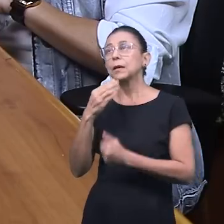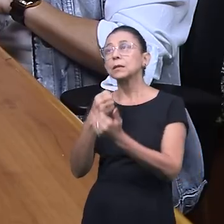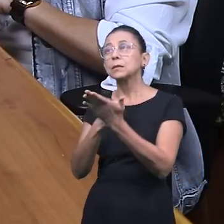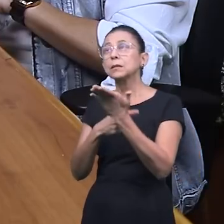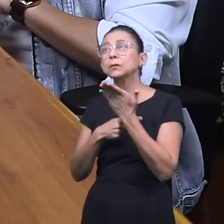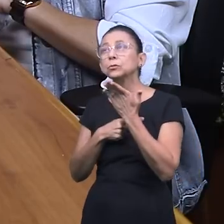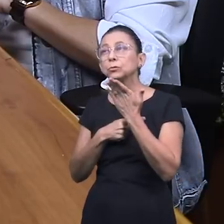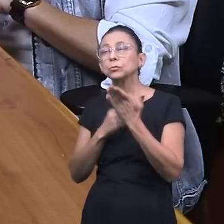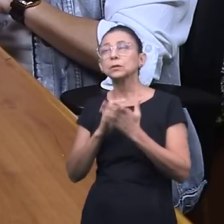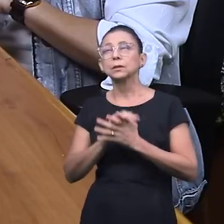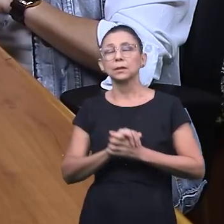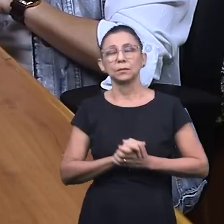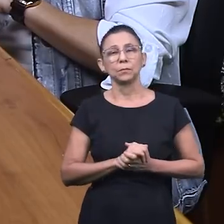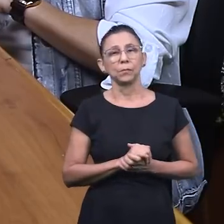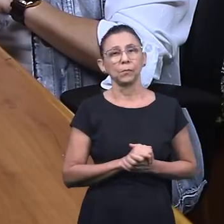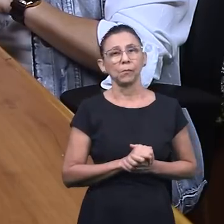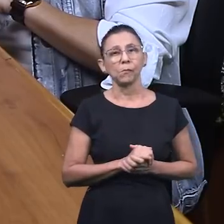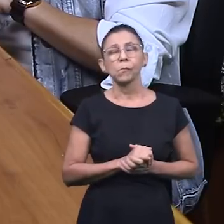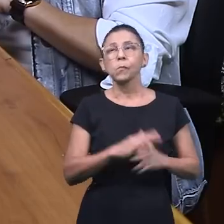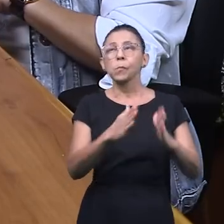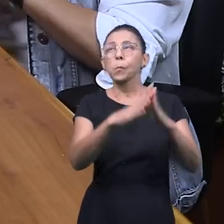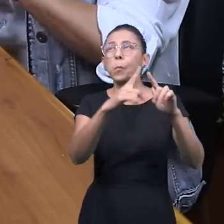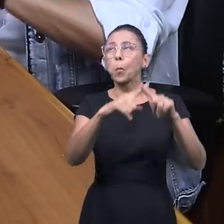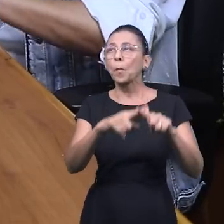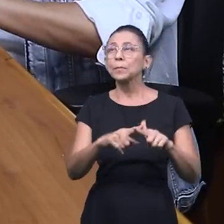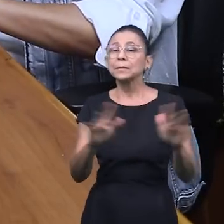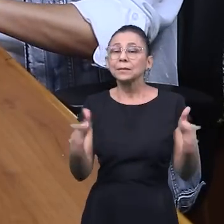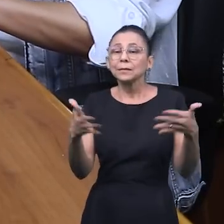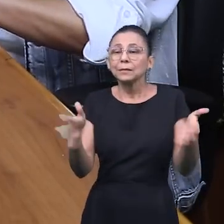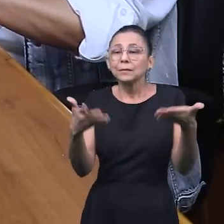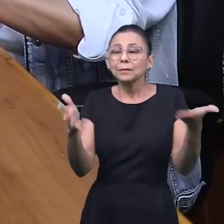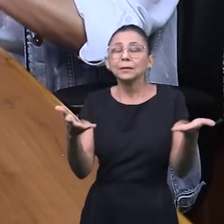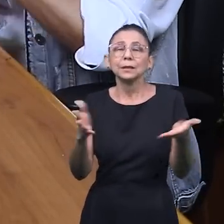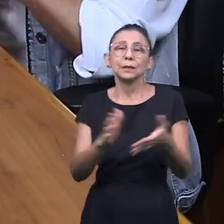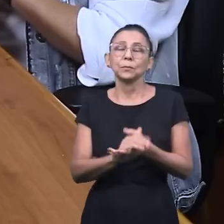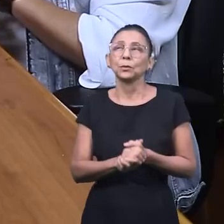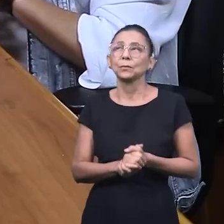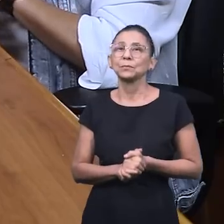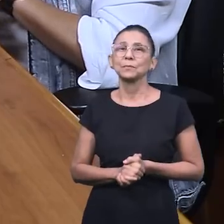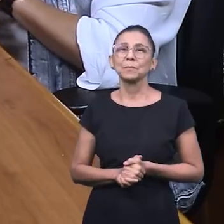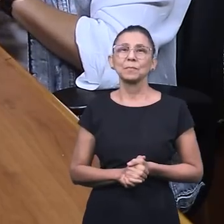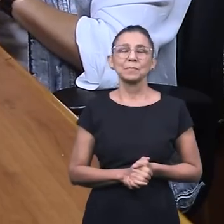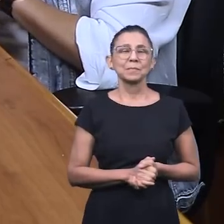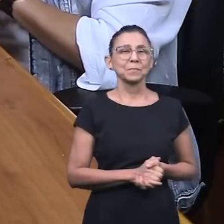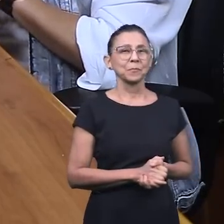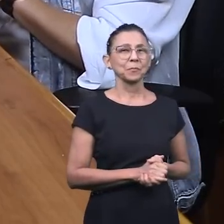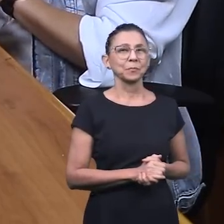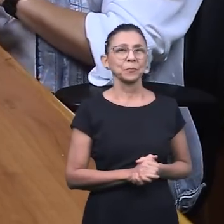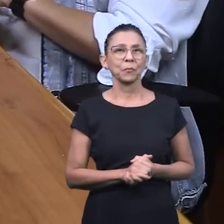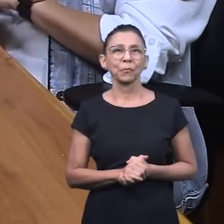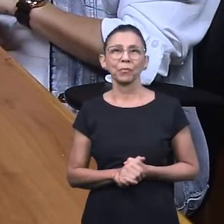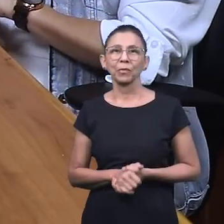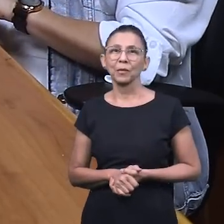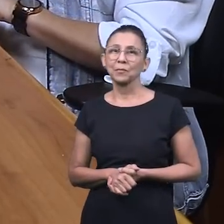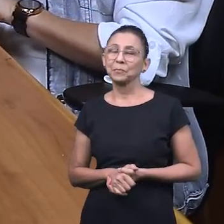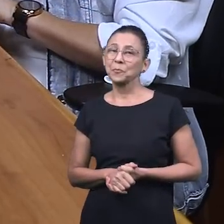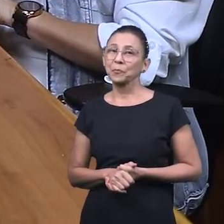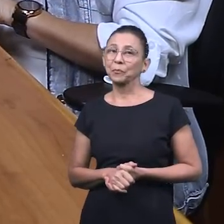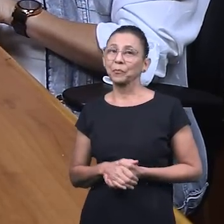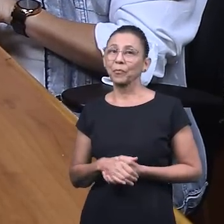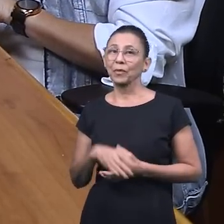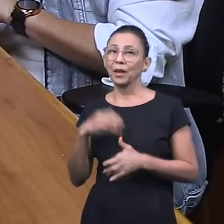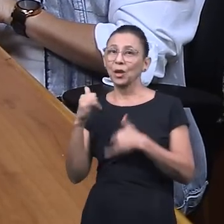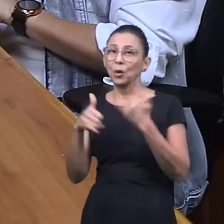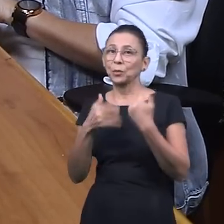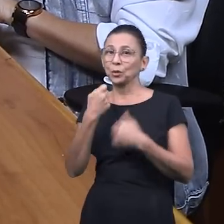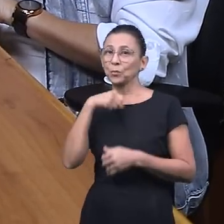experiência que fosse para vivificar a igreja, seja ela qual for. Eu brinco com ele hoje, falei com ele assim, a gente tem que tomar